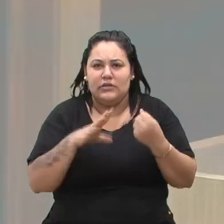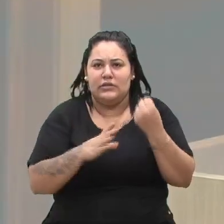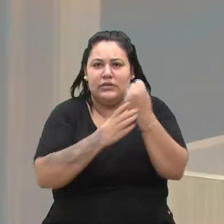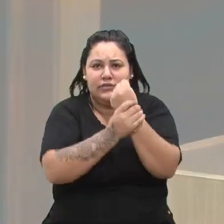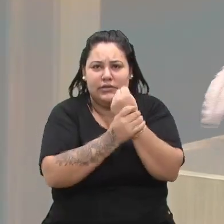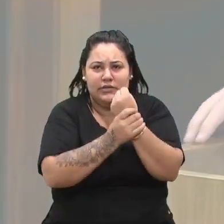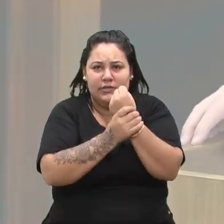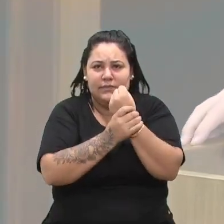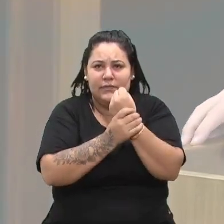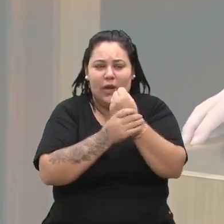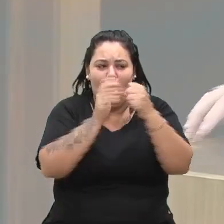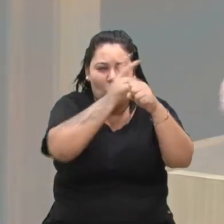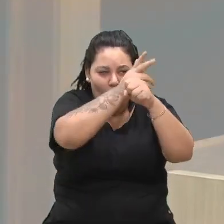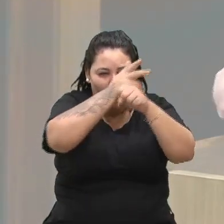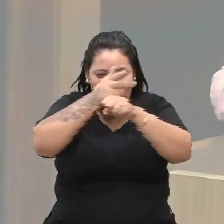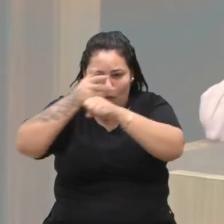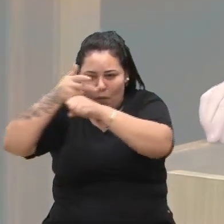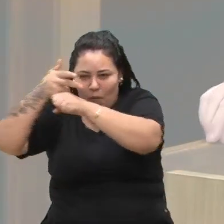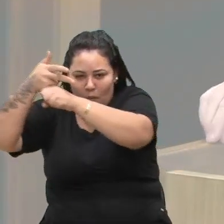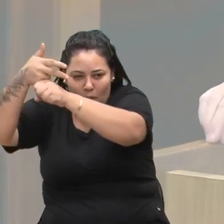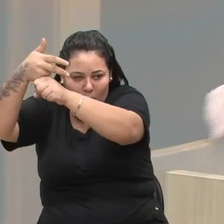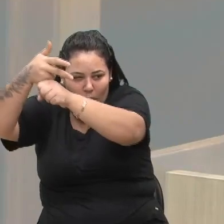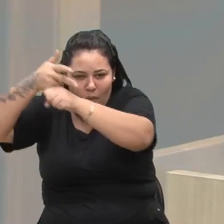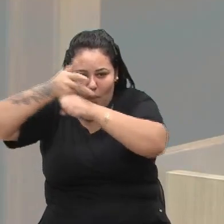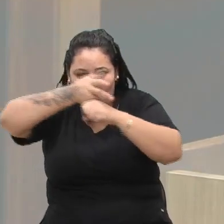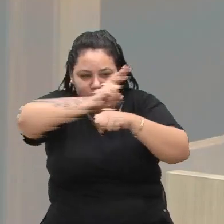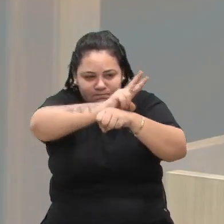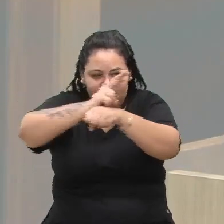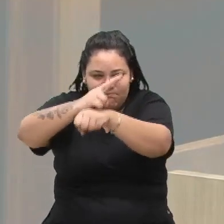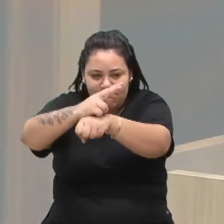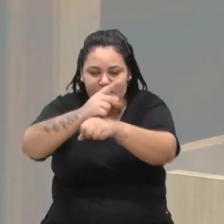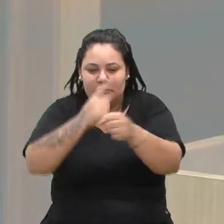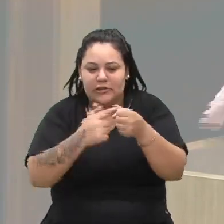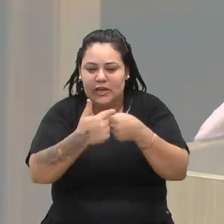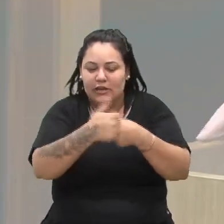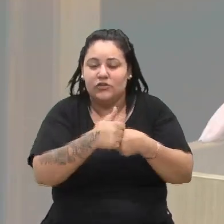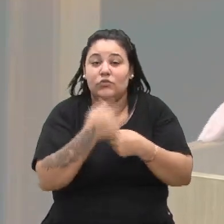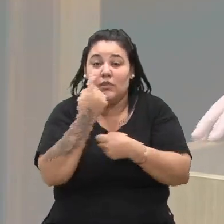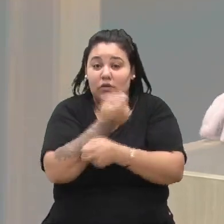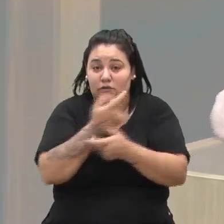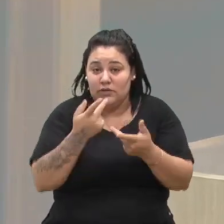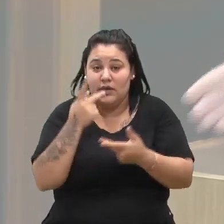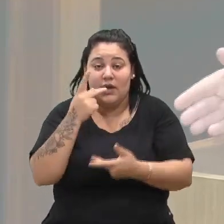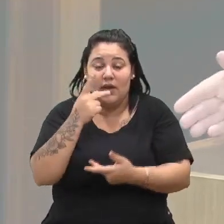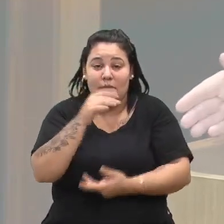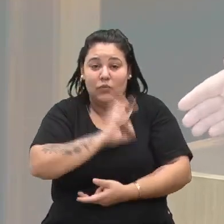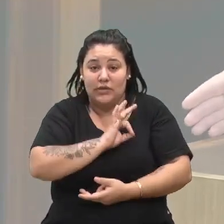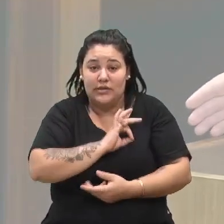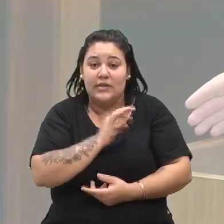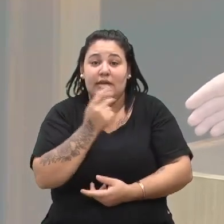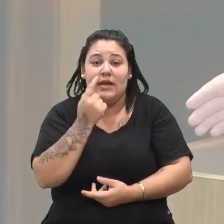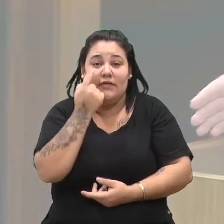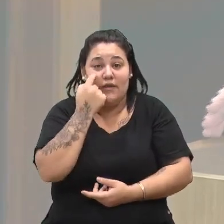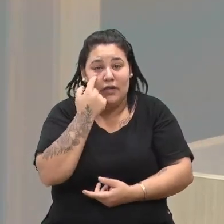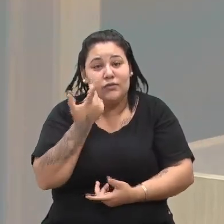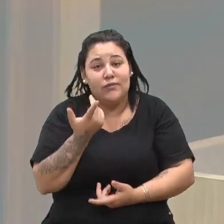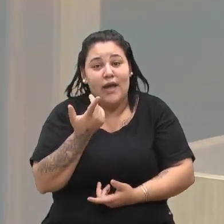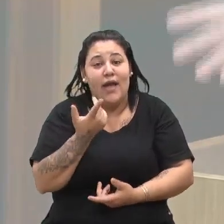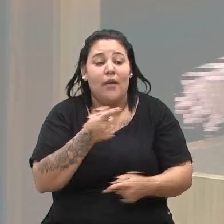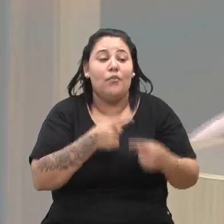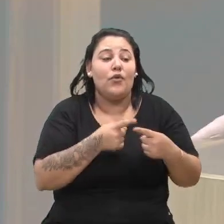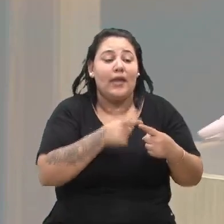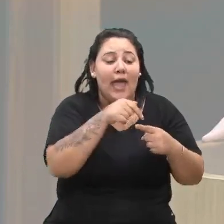que pode identificar. Um fato que a polícia está investigando é o porquê esta pessoa ou